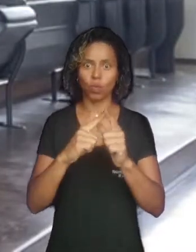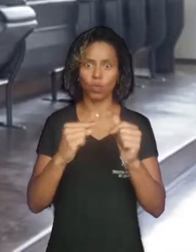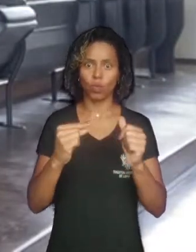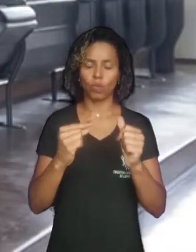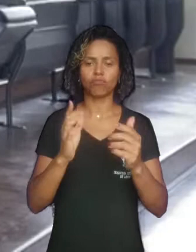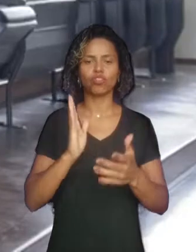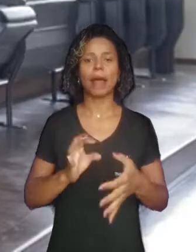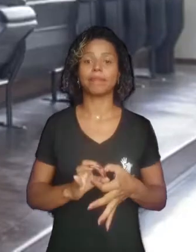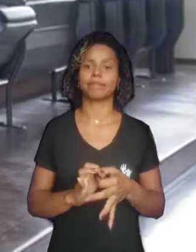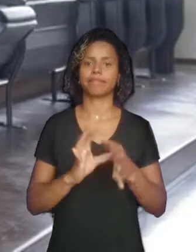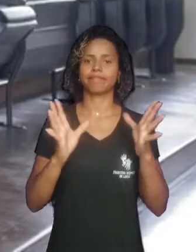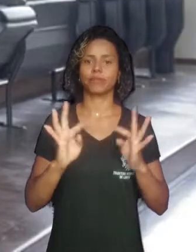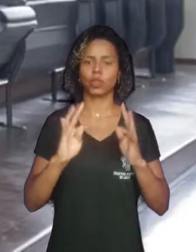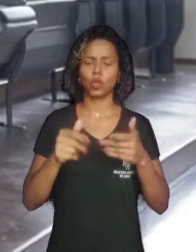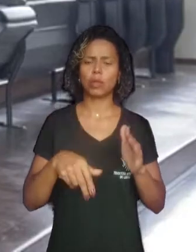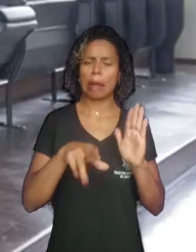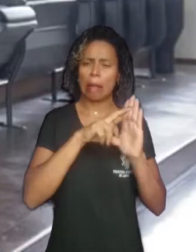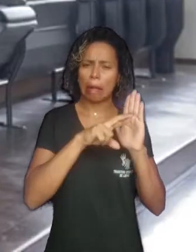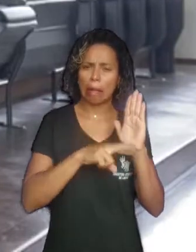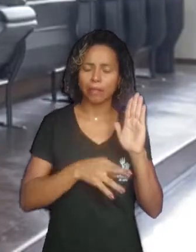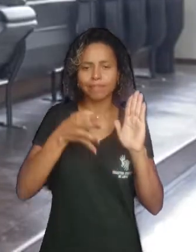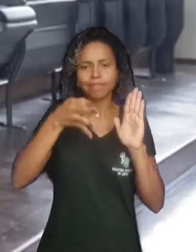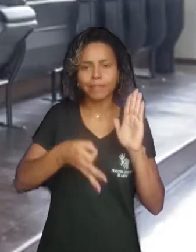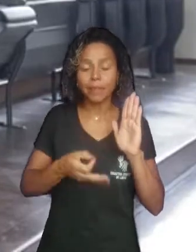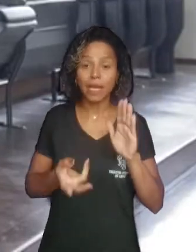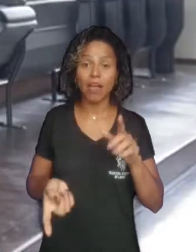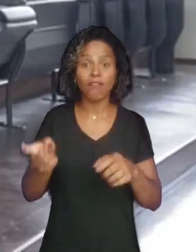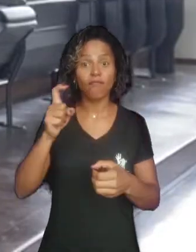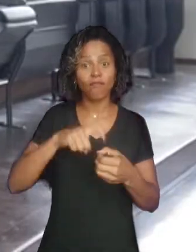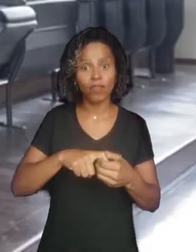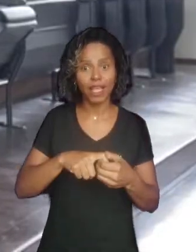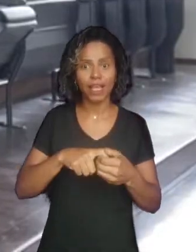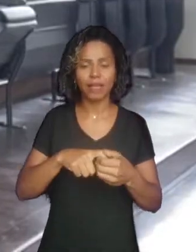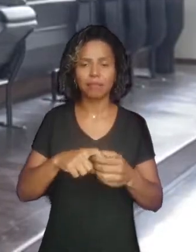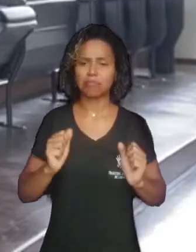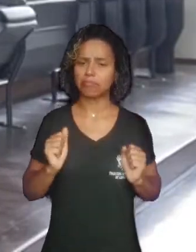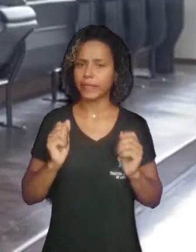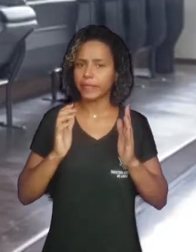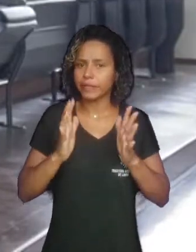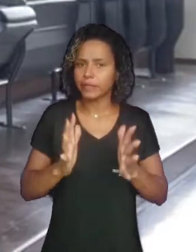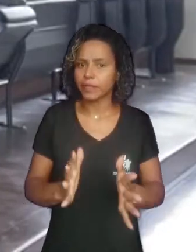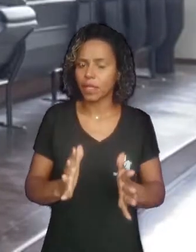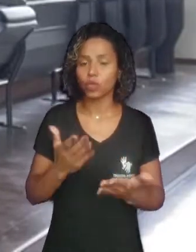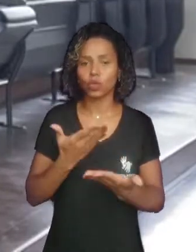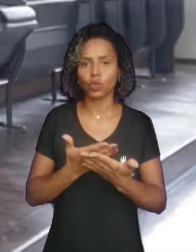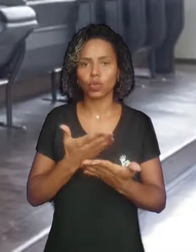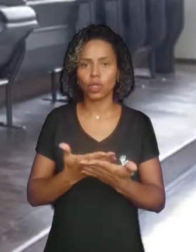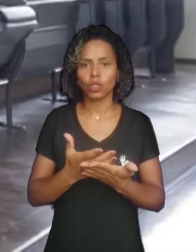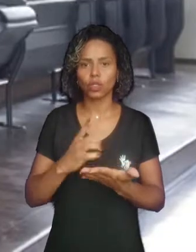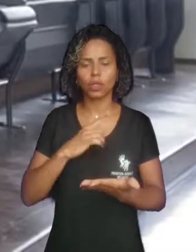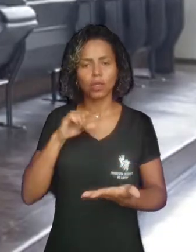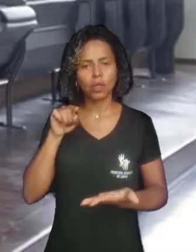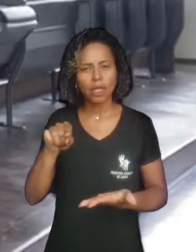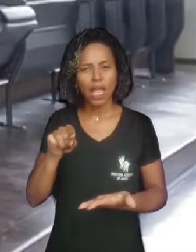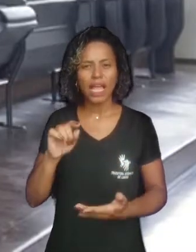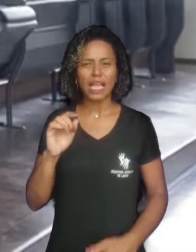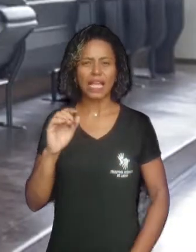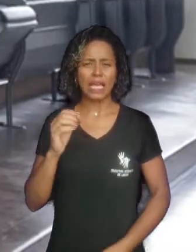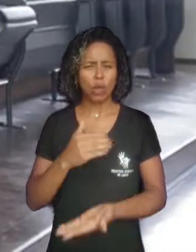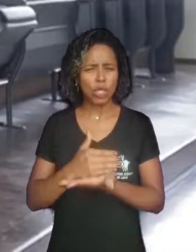UFJF aprovou as diretrizes para retomada gradual das atividades dos Estudantes de iniciação